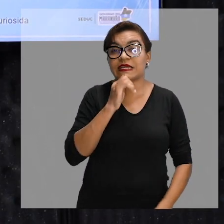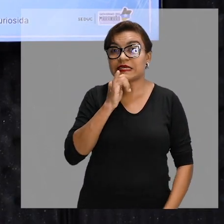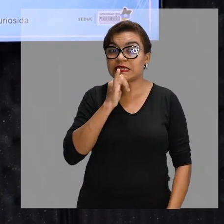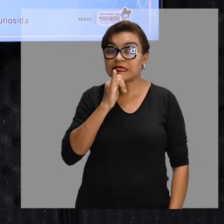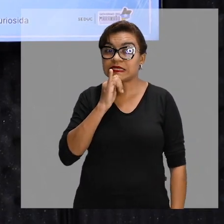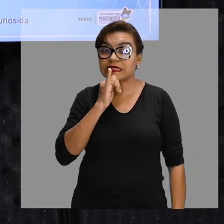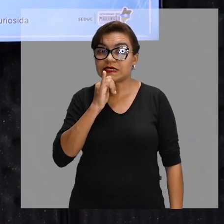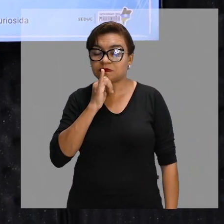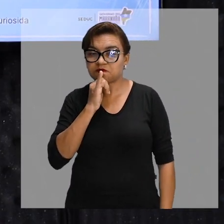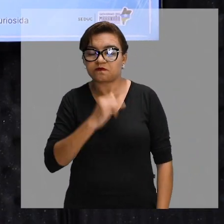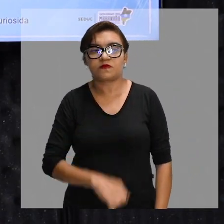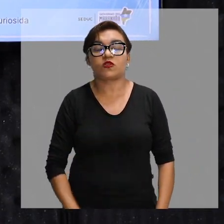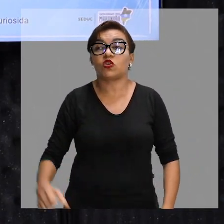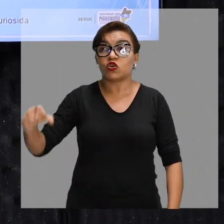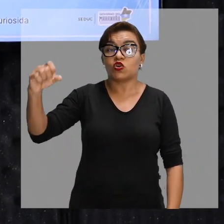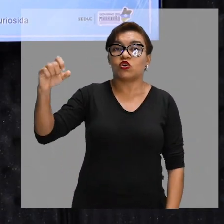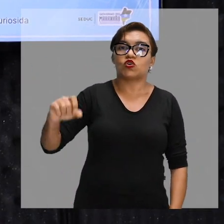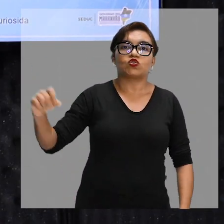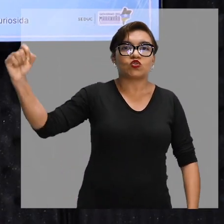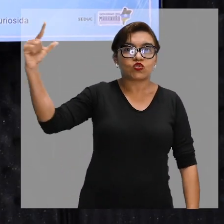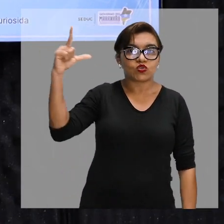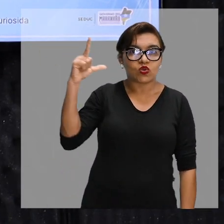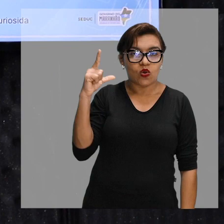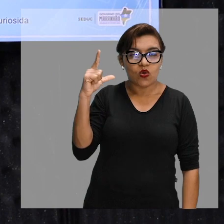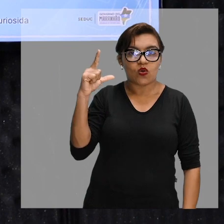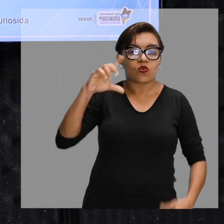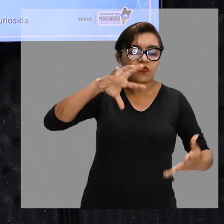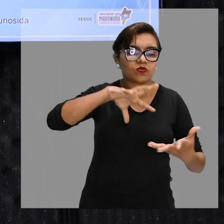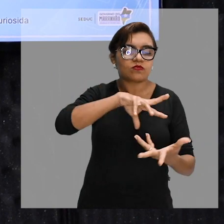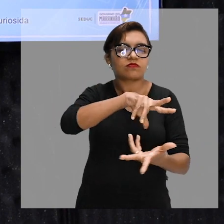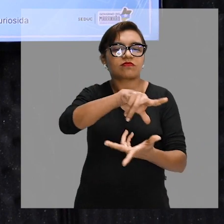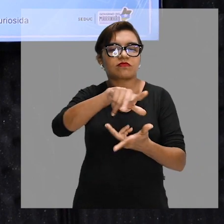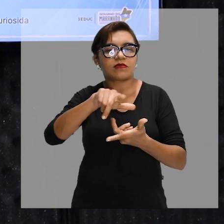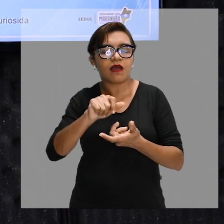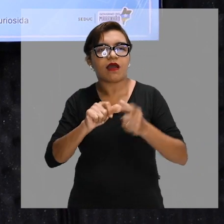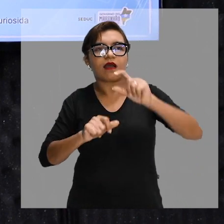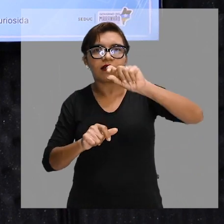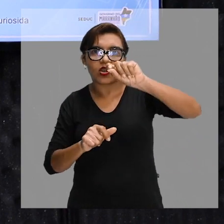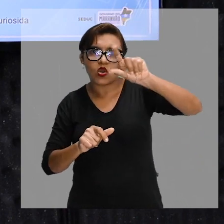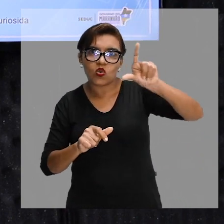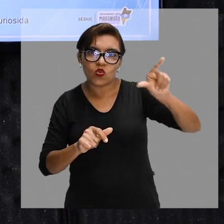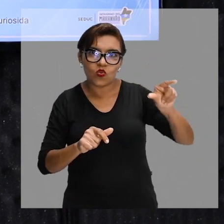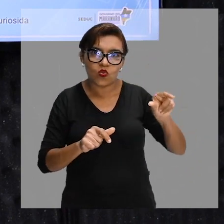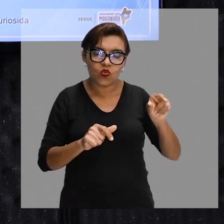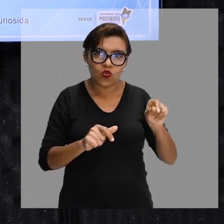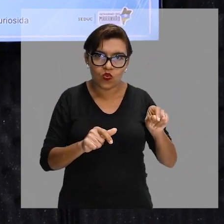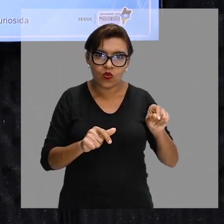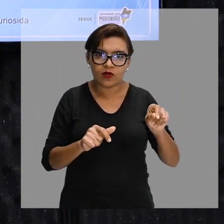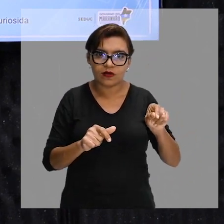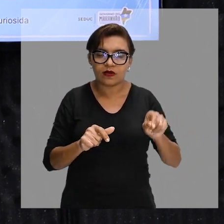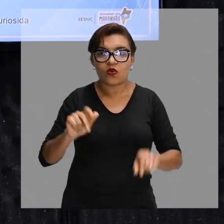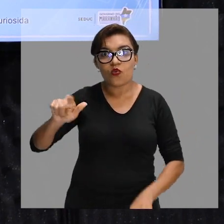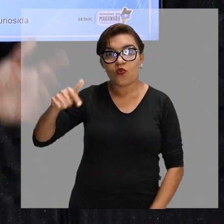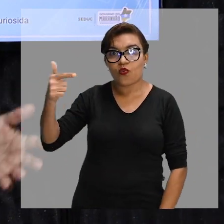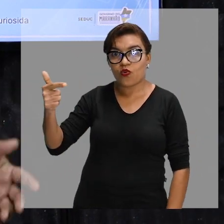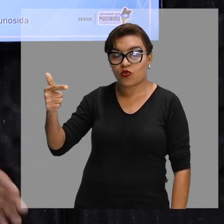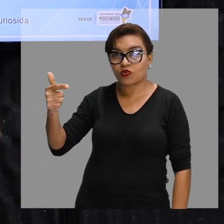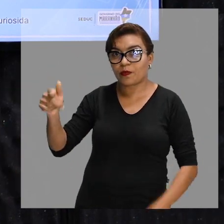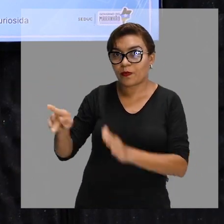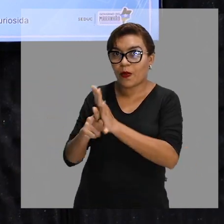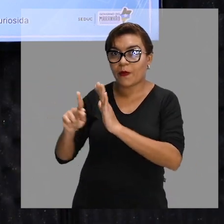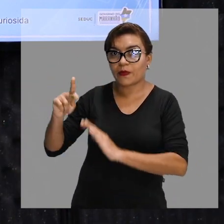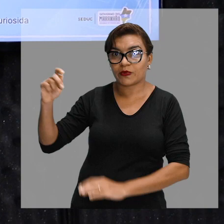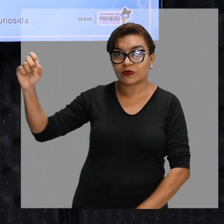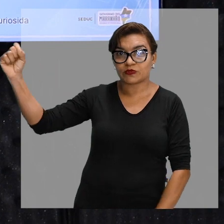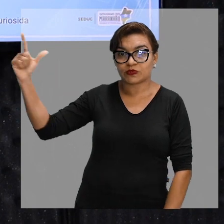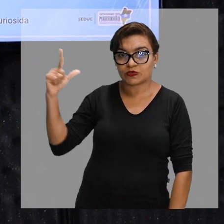lunar, Sol, Terra, Lua. Eclipse solar, Sol, Lua e Terra.